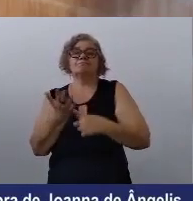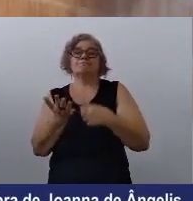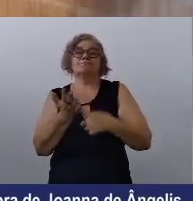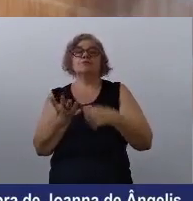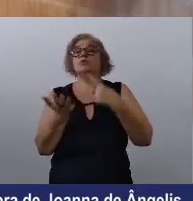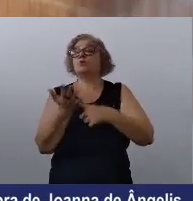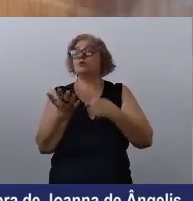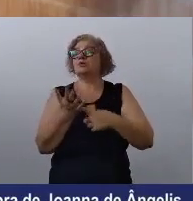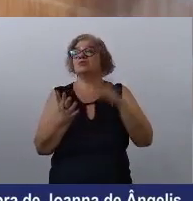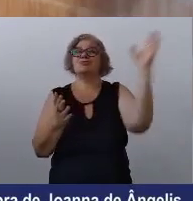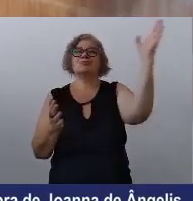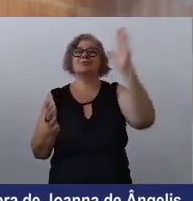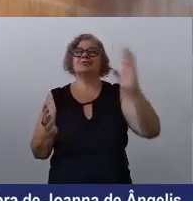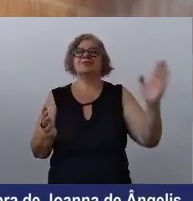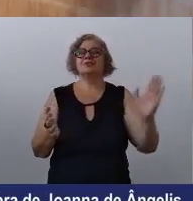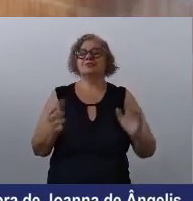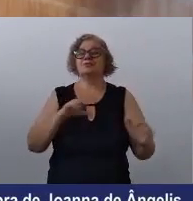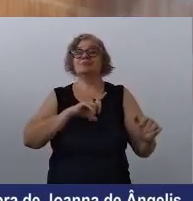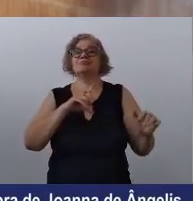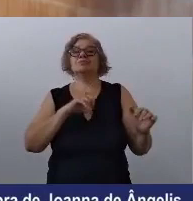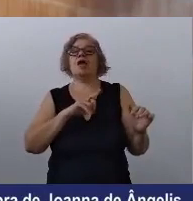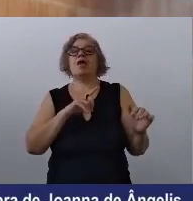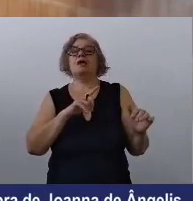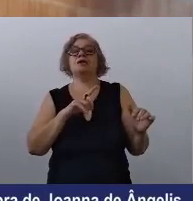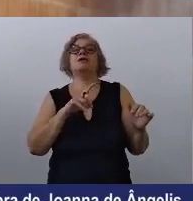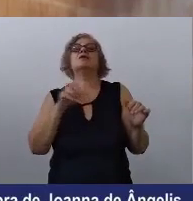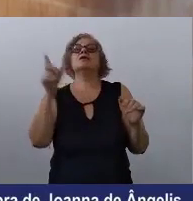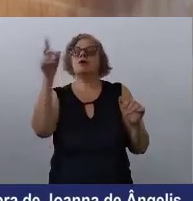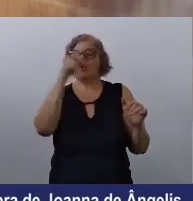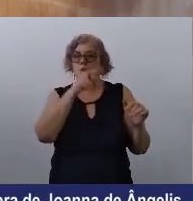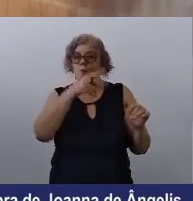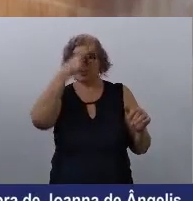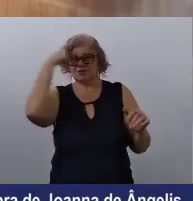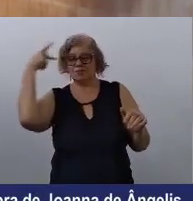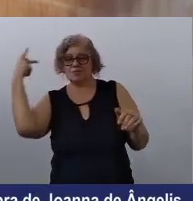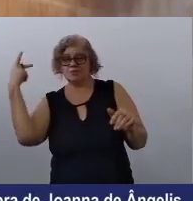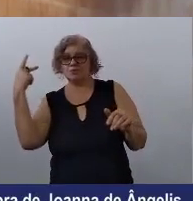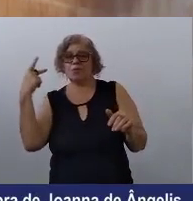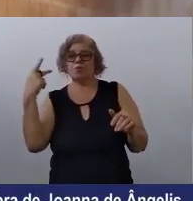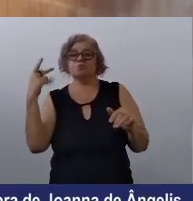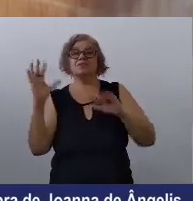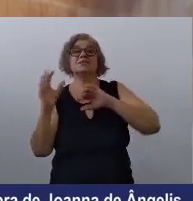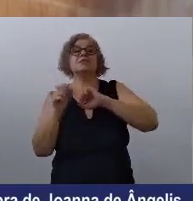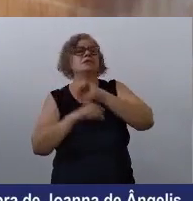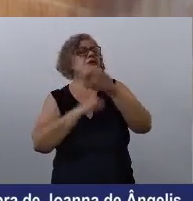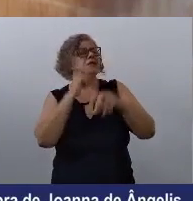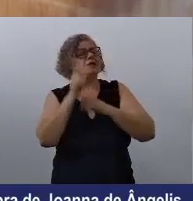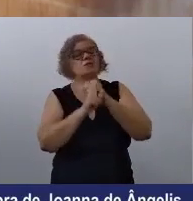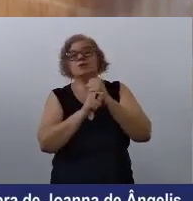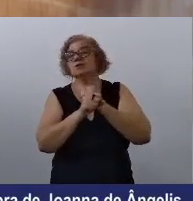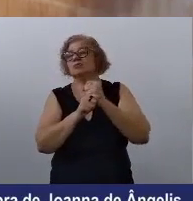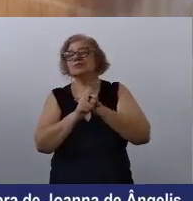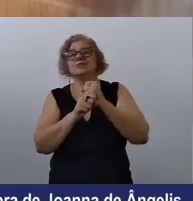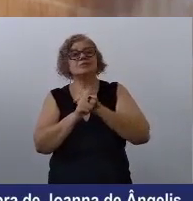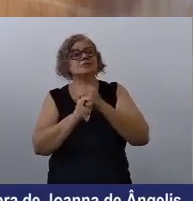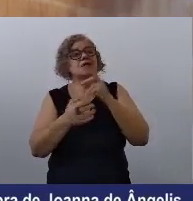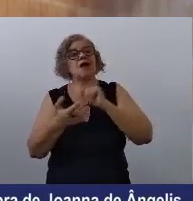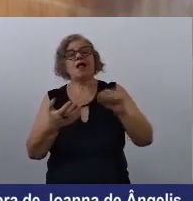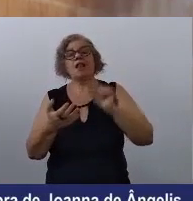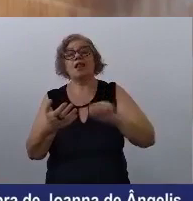doutrina. E tem, nesses anos, se dedicado a nos amparar, a nos orientar. Já